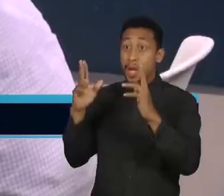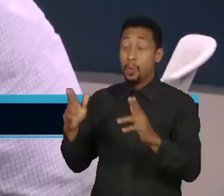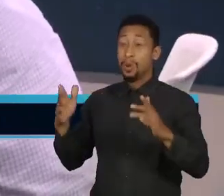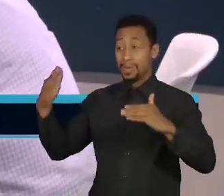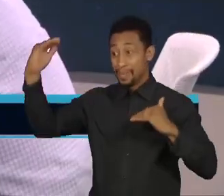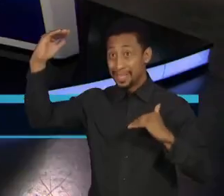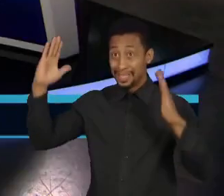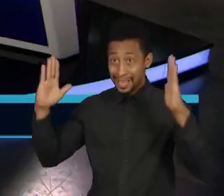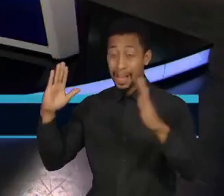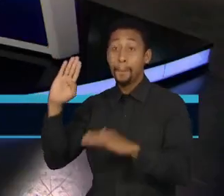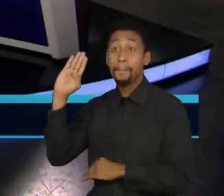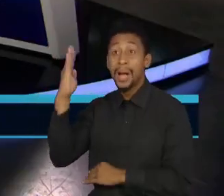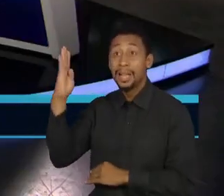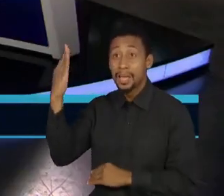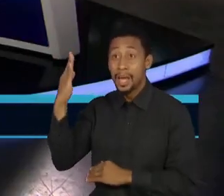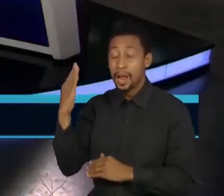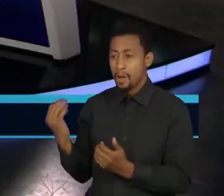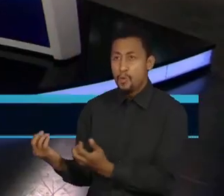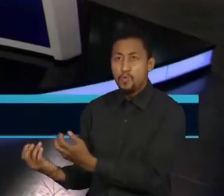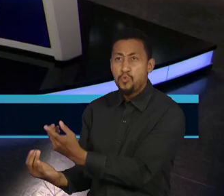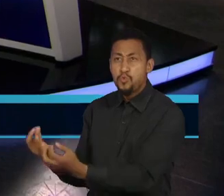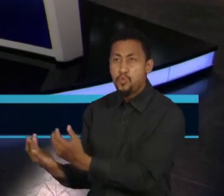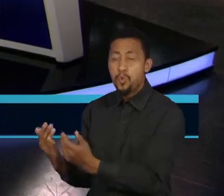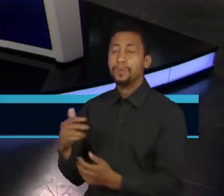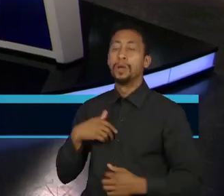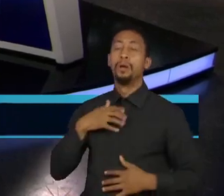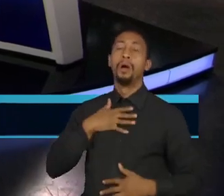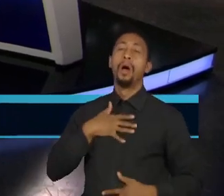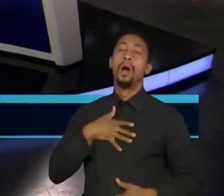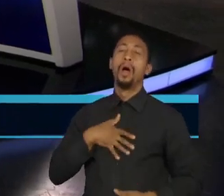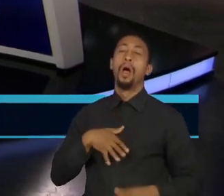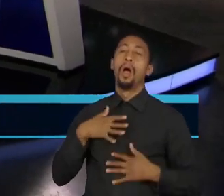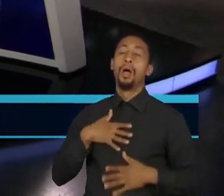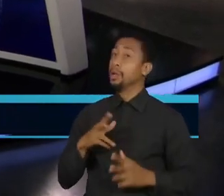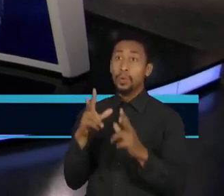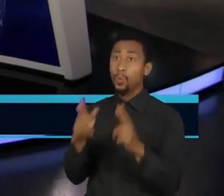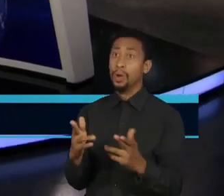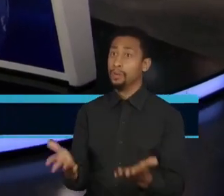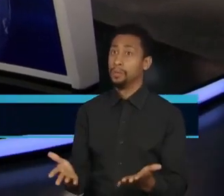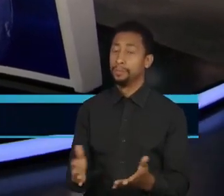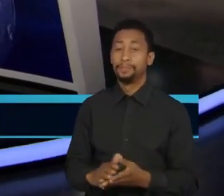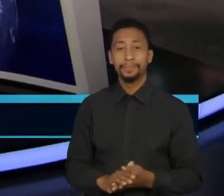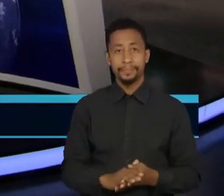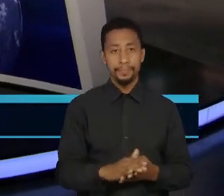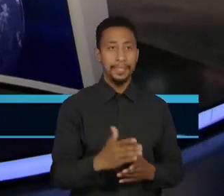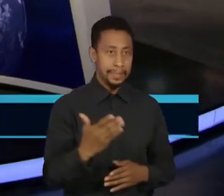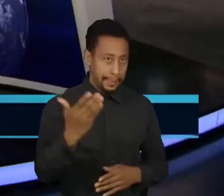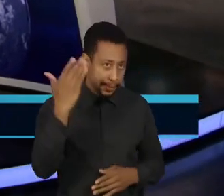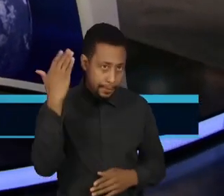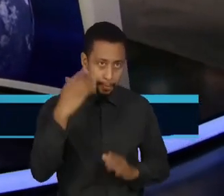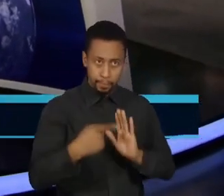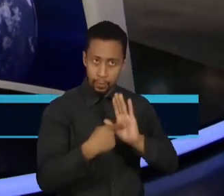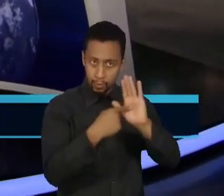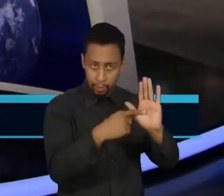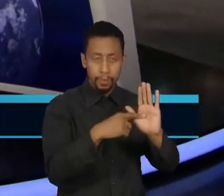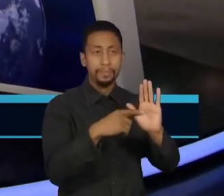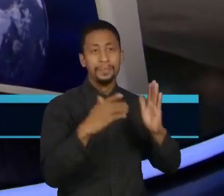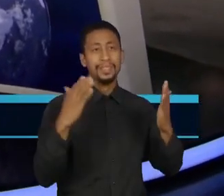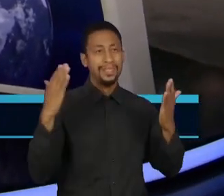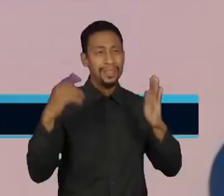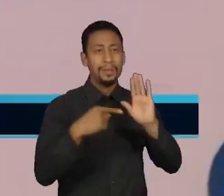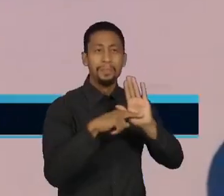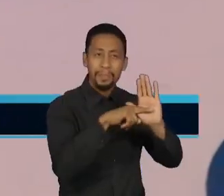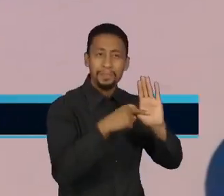integral. Hélida, gostaria de concluir? Sim, e é uma questão que conecta com aquela matéria sobre a liberação de pesquisa e